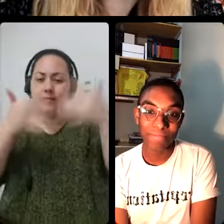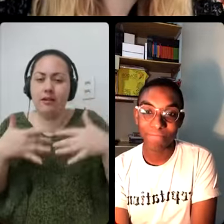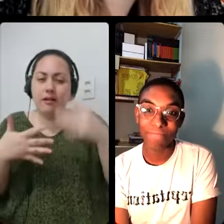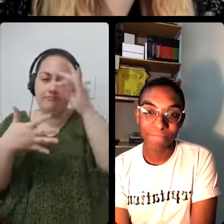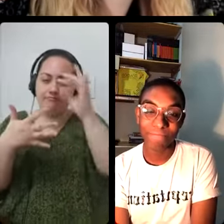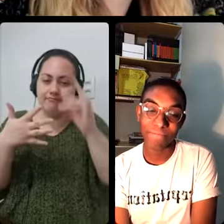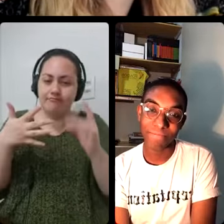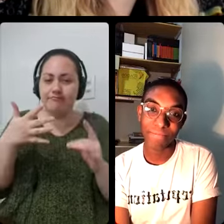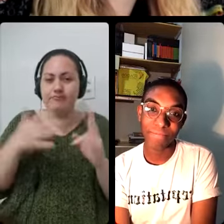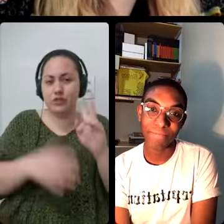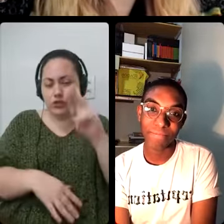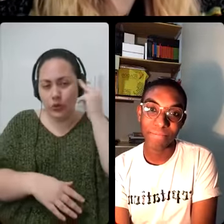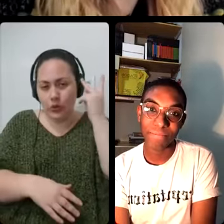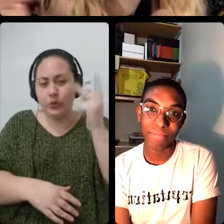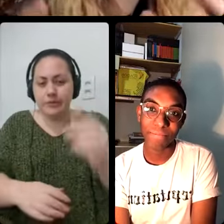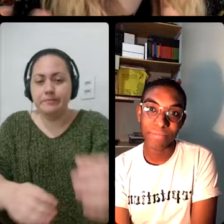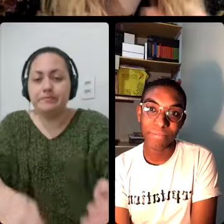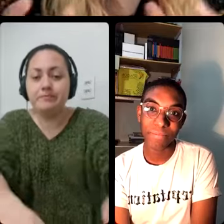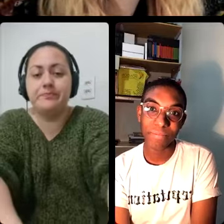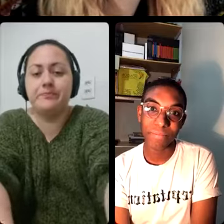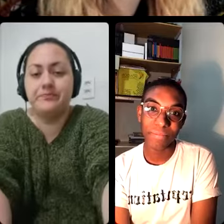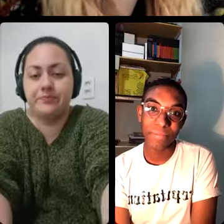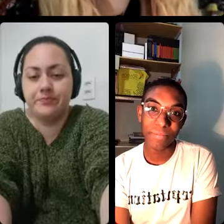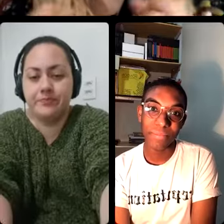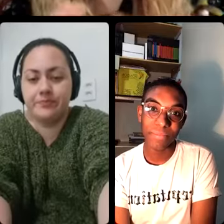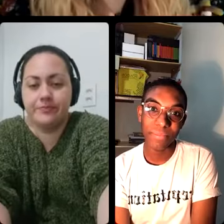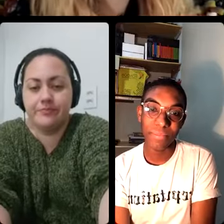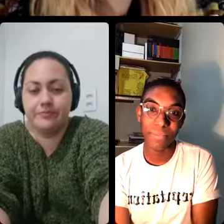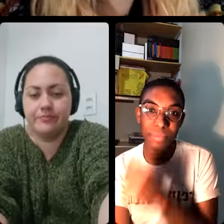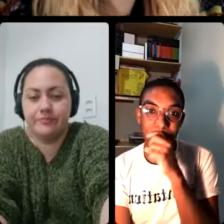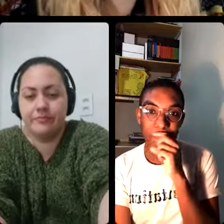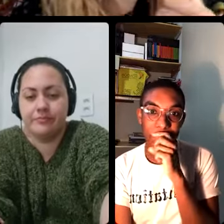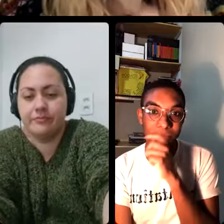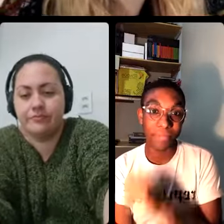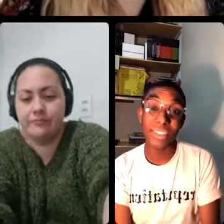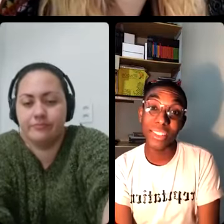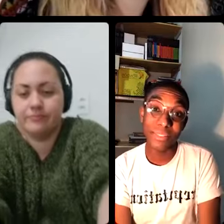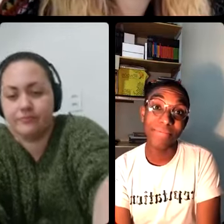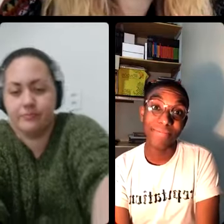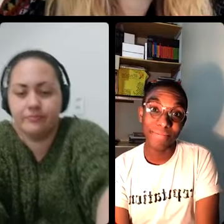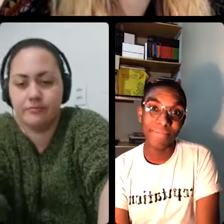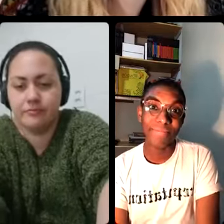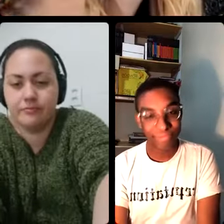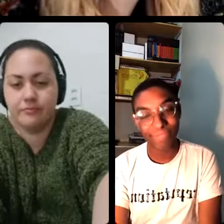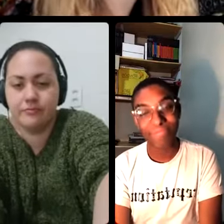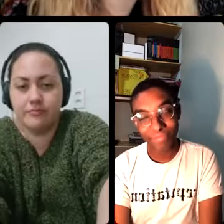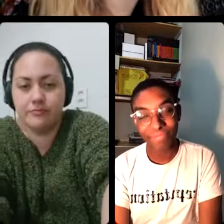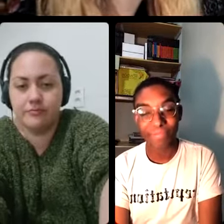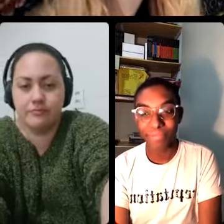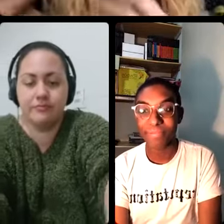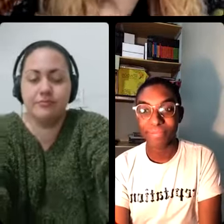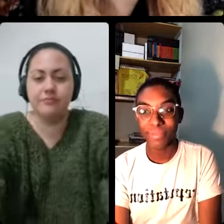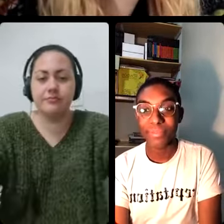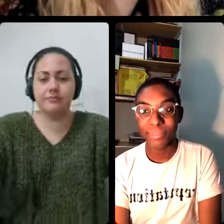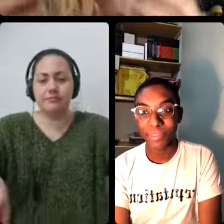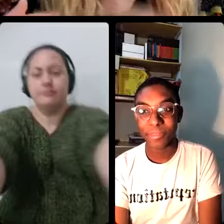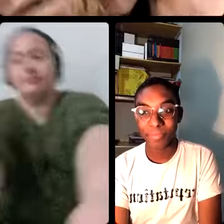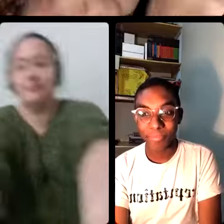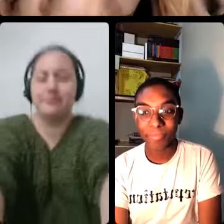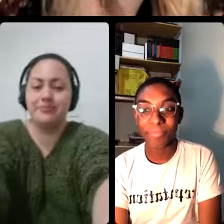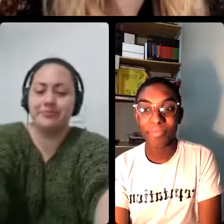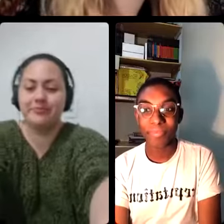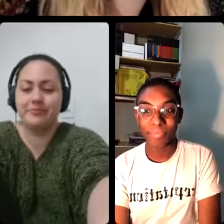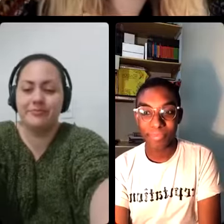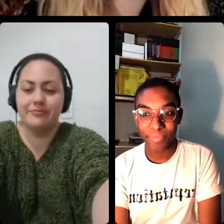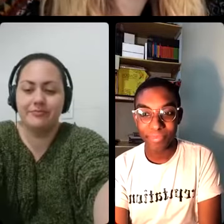assim. Acho que é bem interessante poder fazer o link do hoje, né, enfim, o